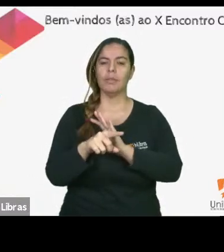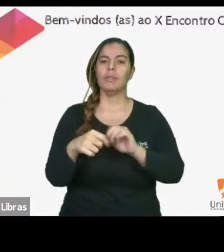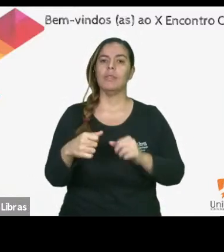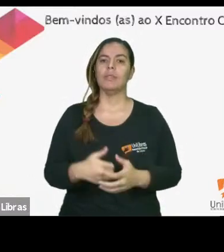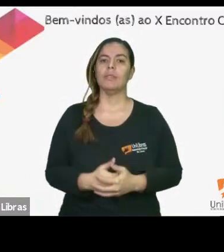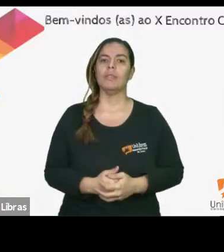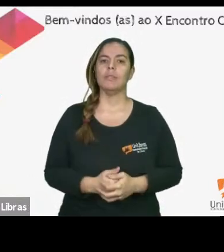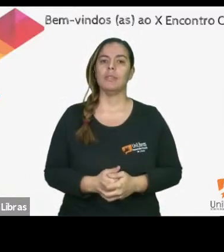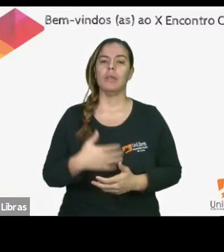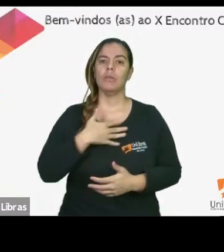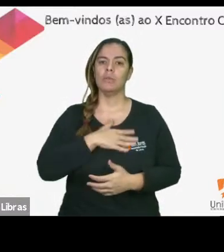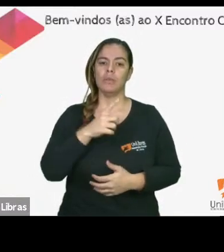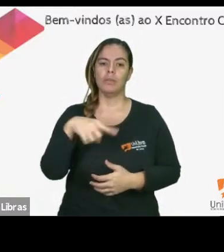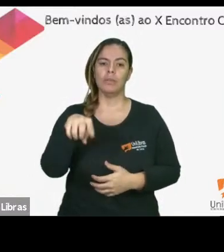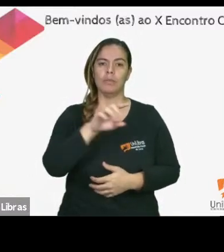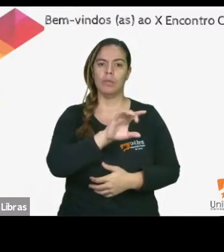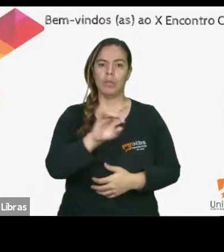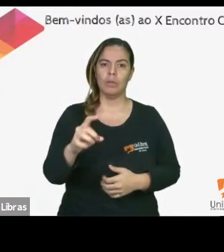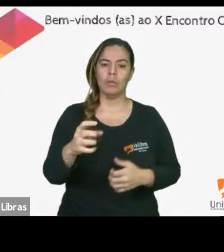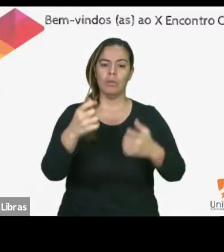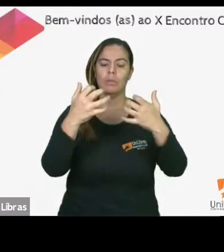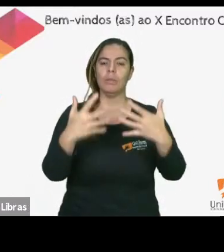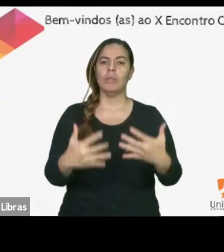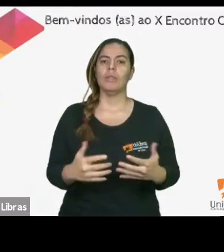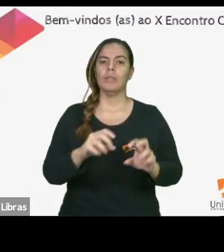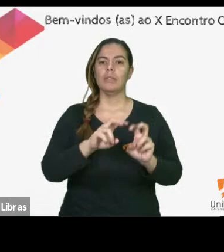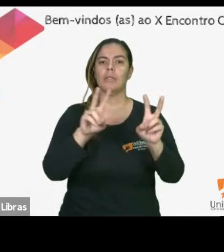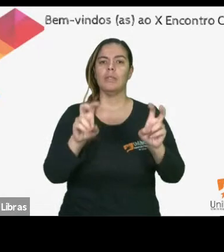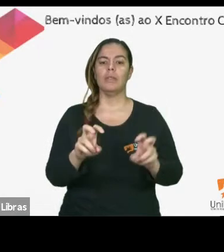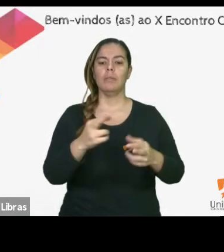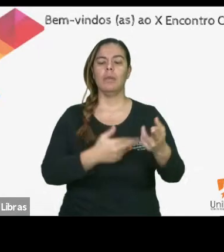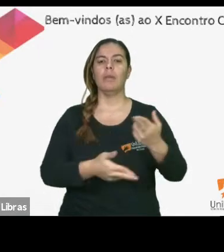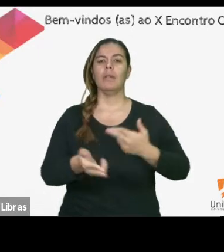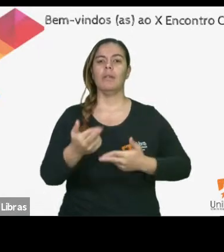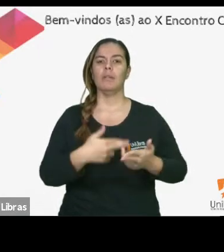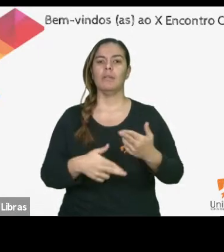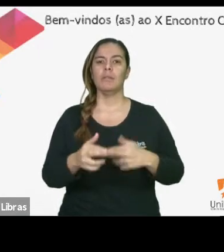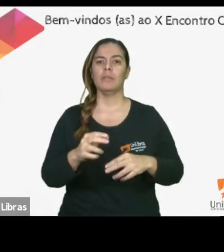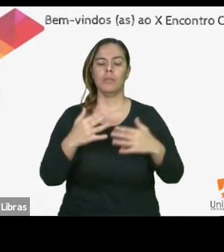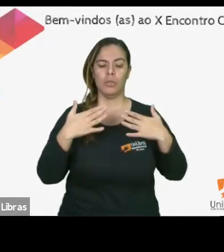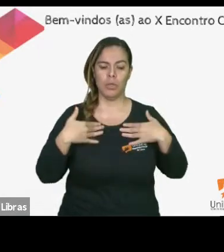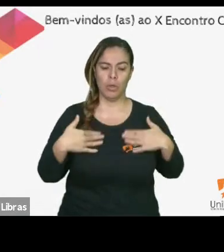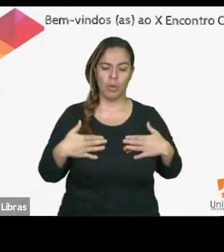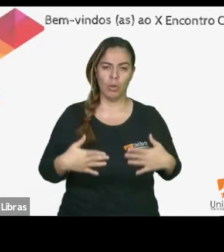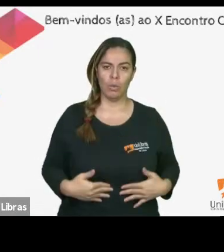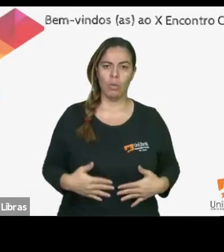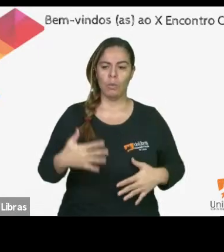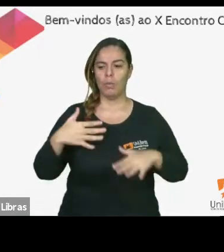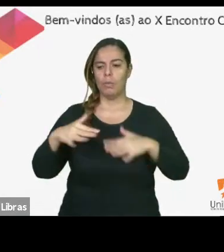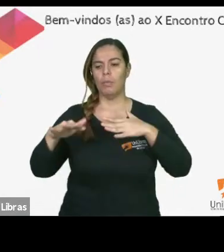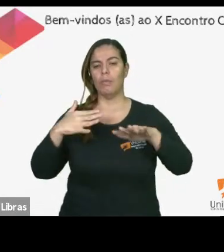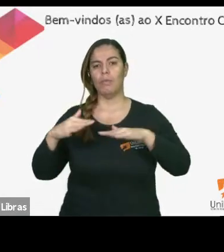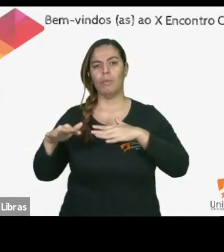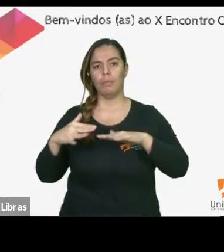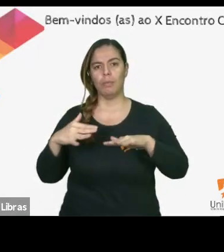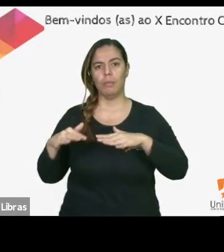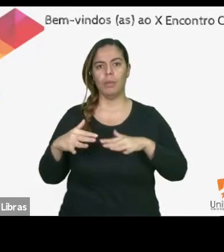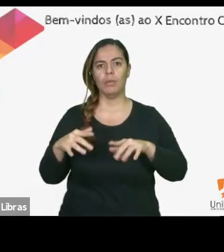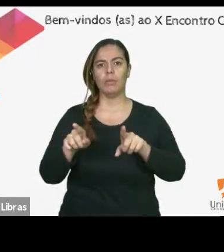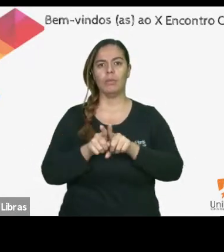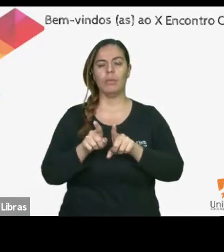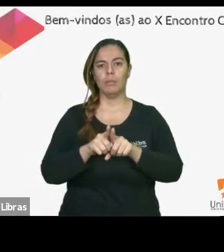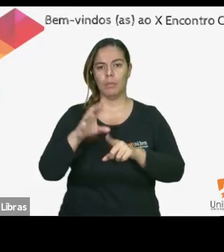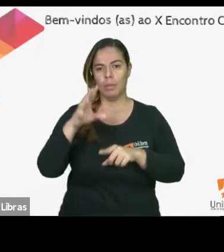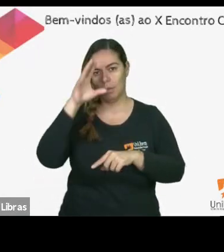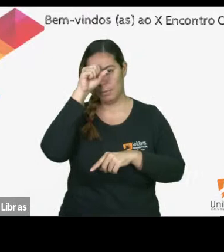de ouvi-los sobre as relações entre corpo, movimento e